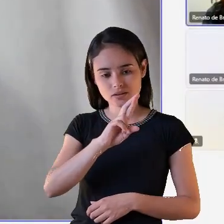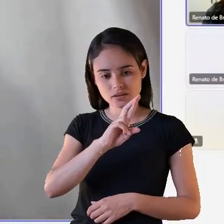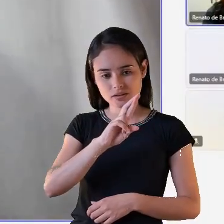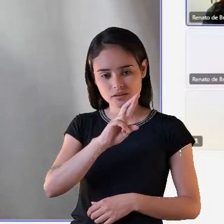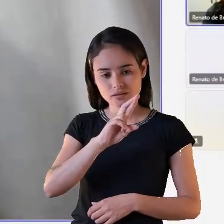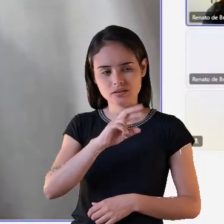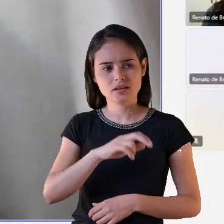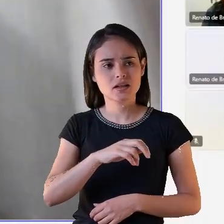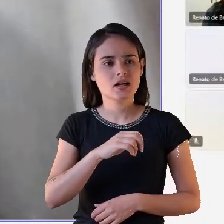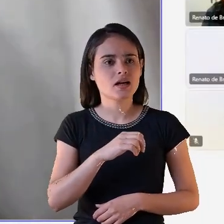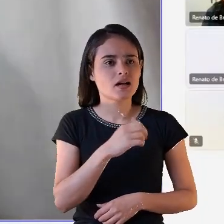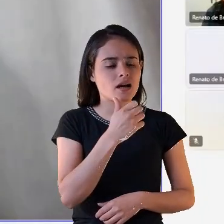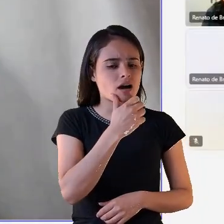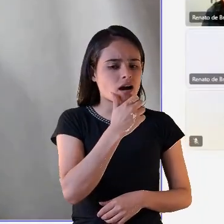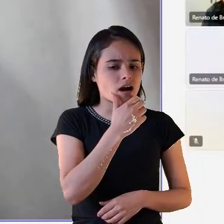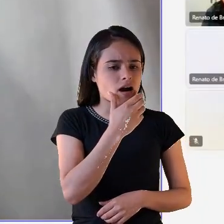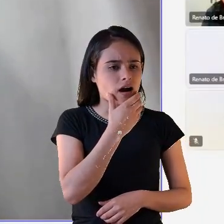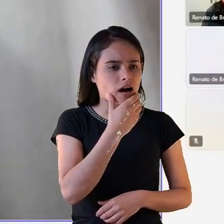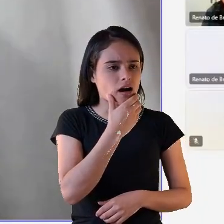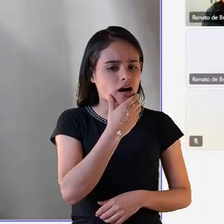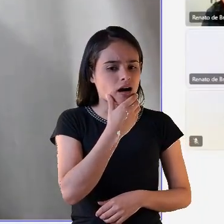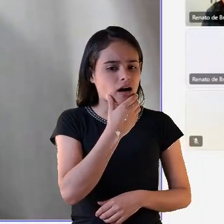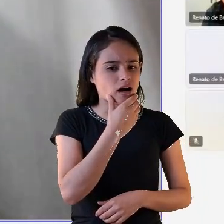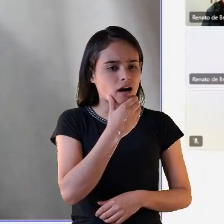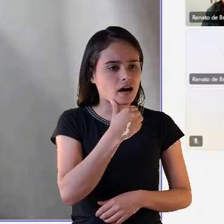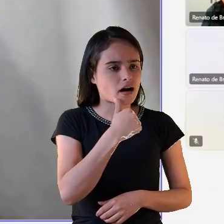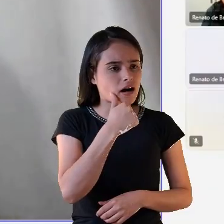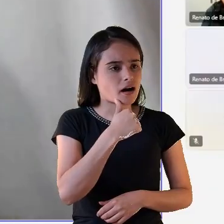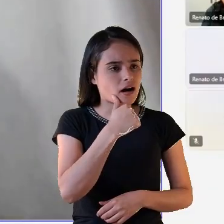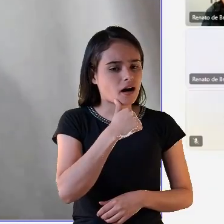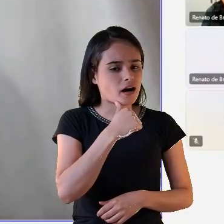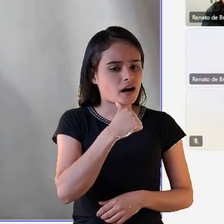da UTF-PR, do campus Curitiba.